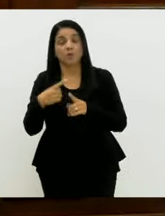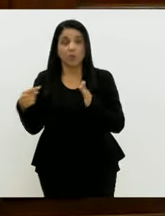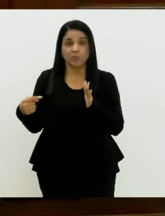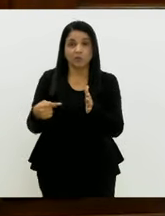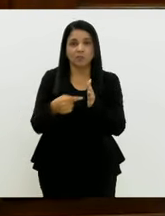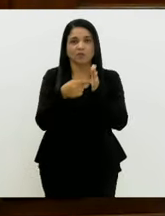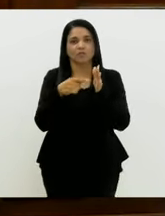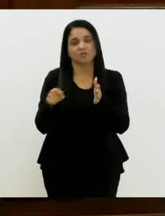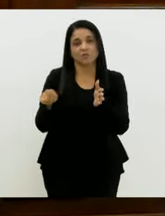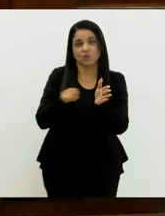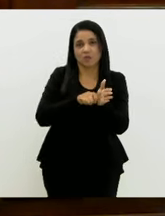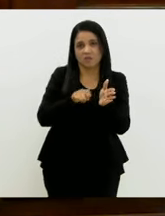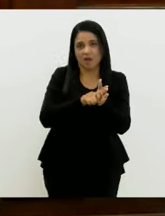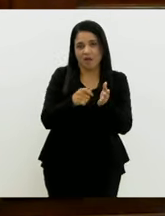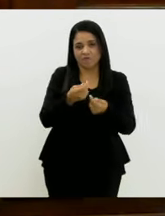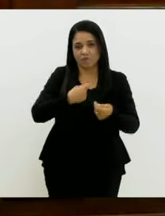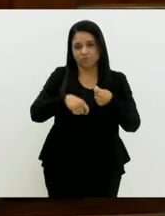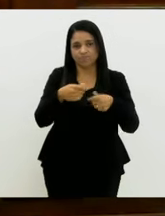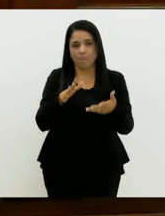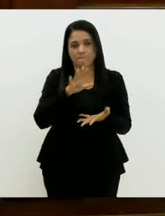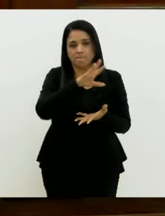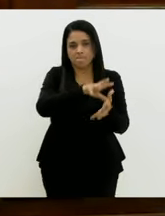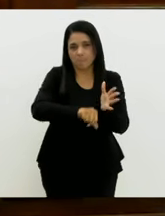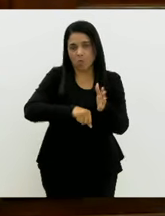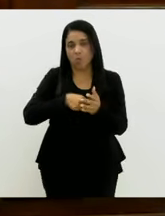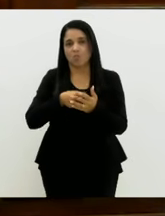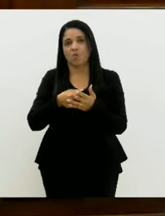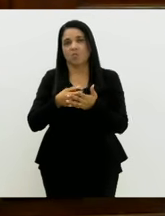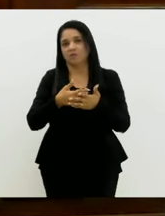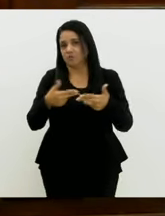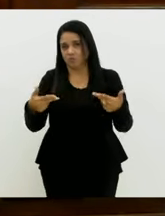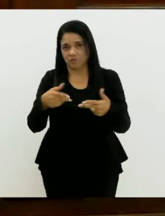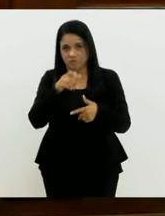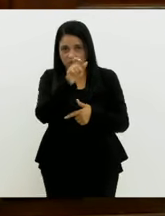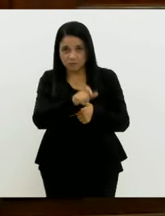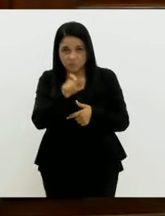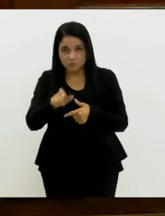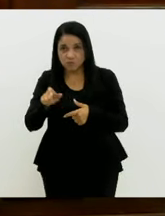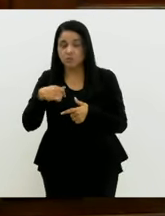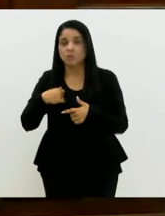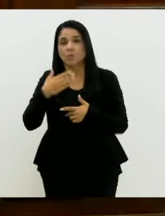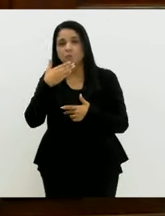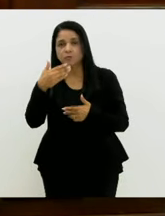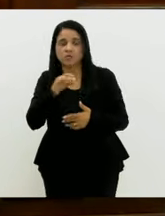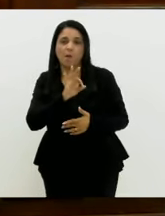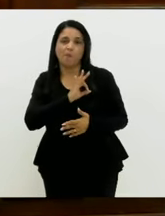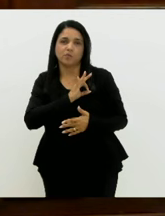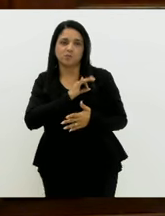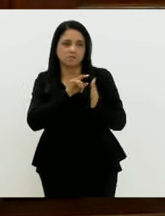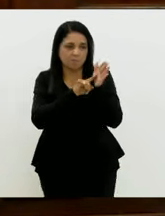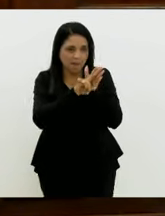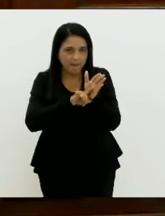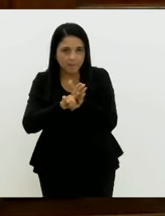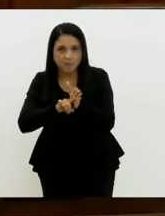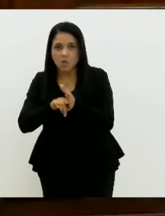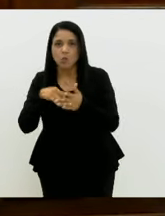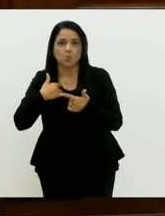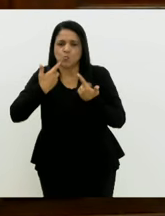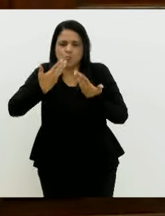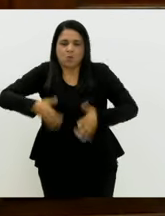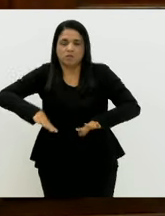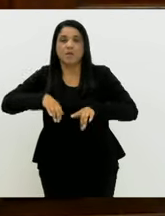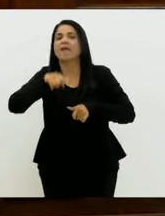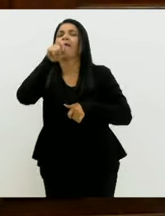tráfico tomando bens das pessoas, pedi já para que a polícia verifique, eu não quero saber quem é, eu quero saber que o Estado tem que estar